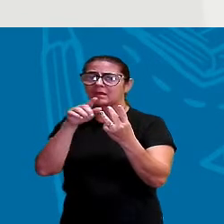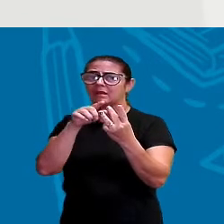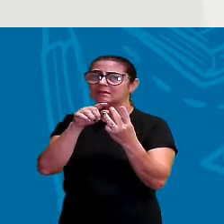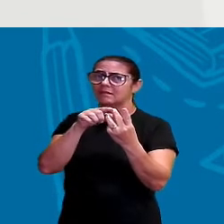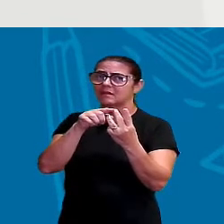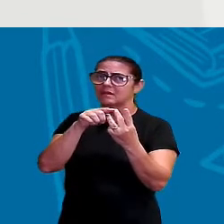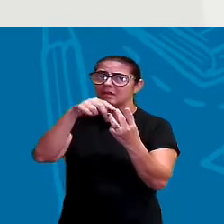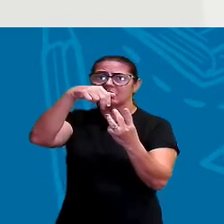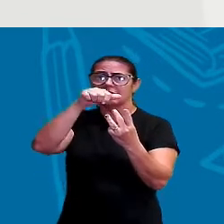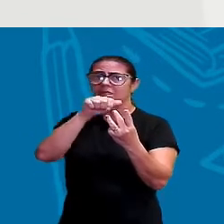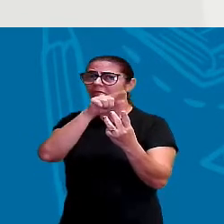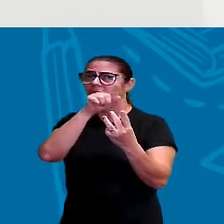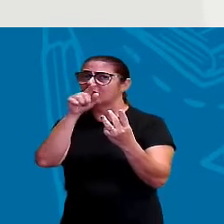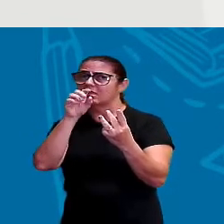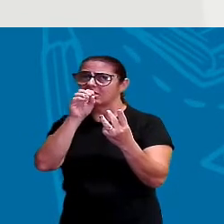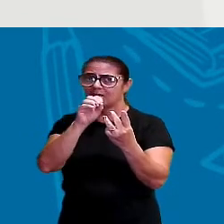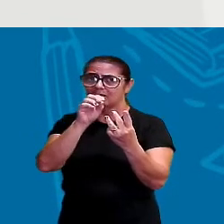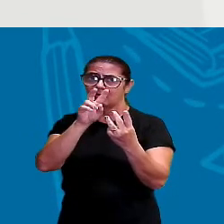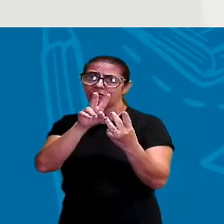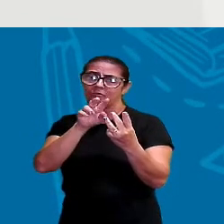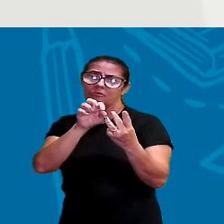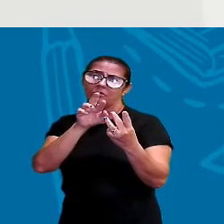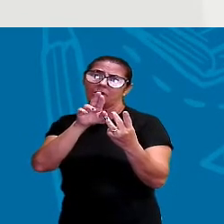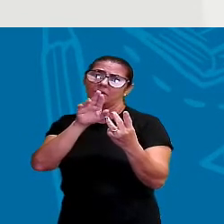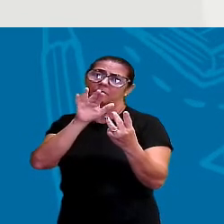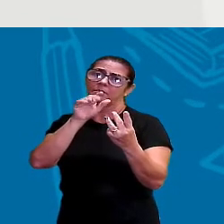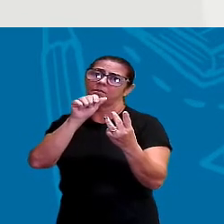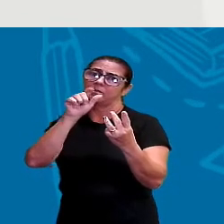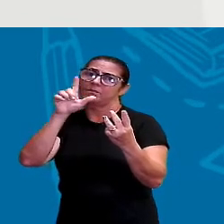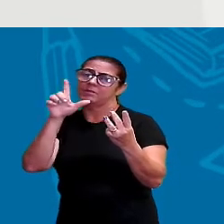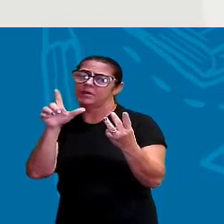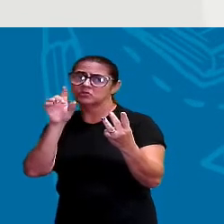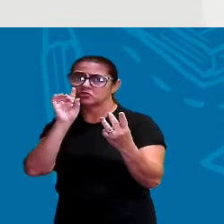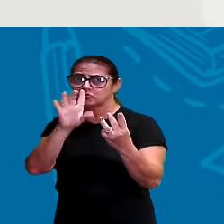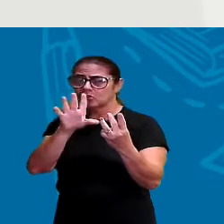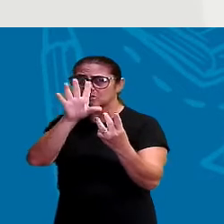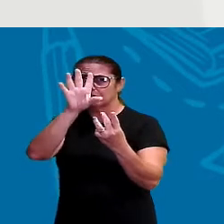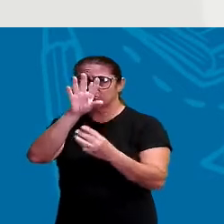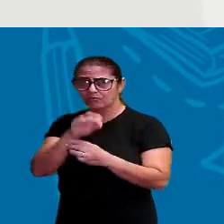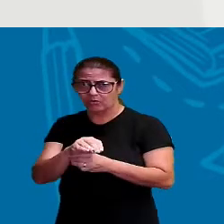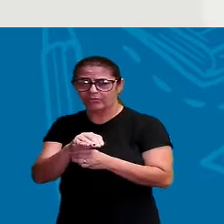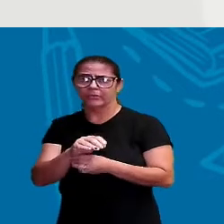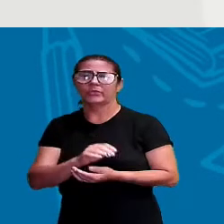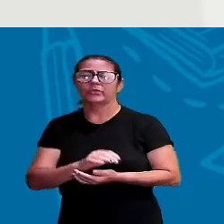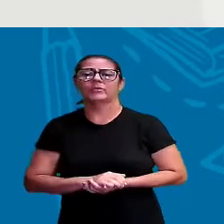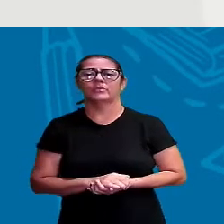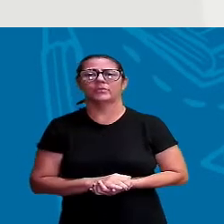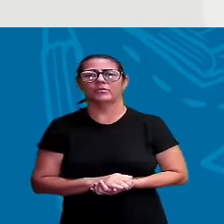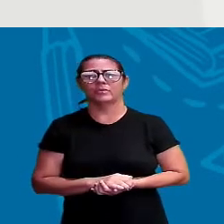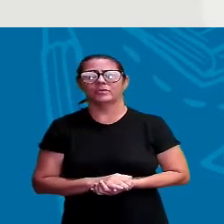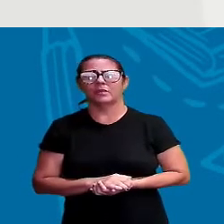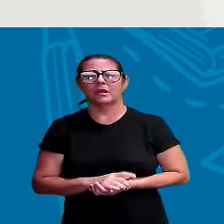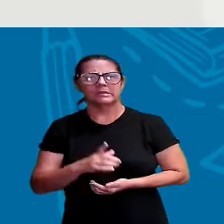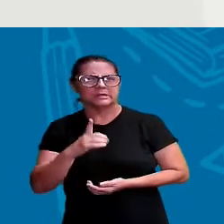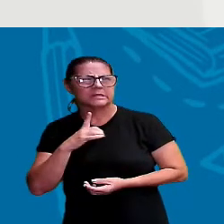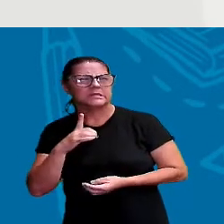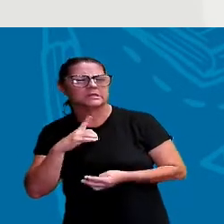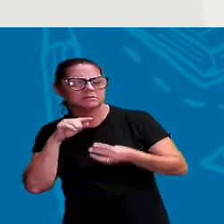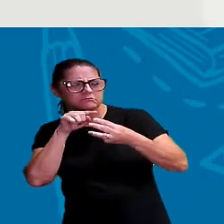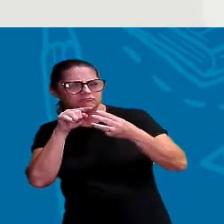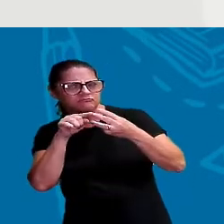linguagem não verbal. Só possui a imagem, certo? Faz uso só de imagem. Bom, então a gente tem esses pontos